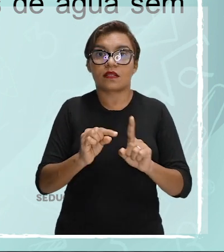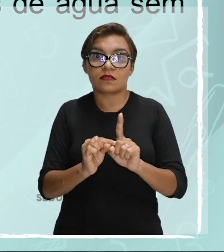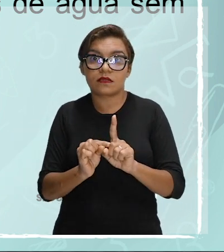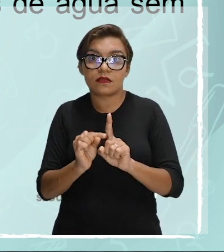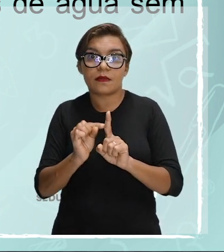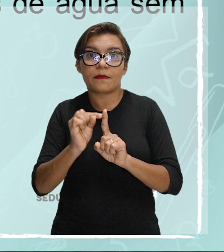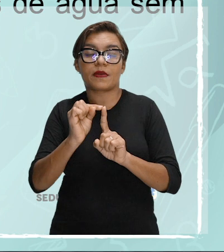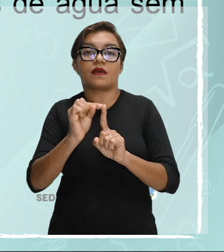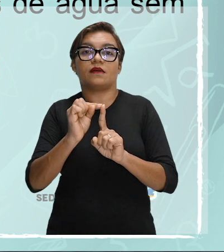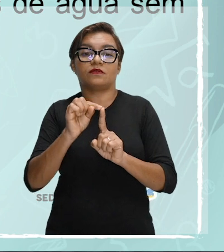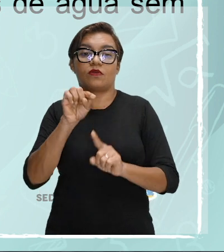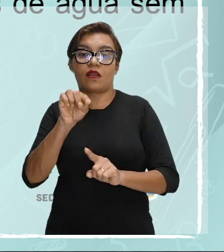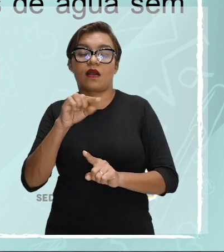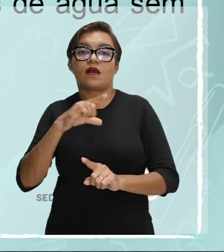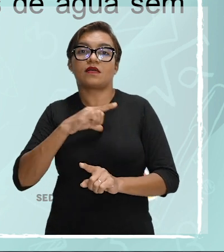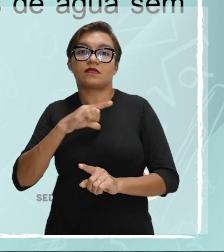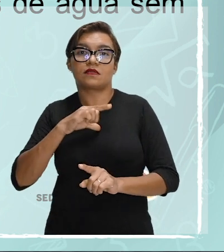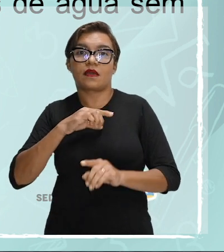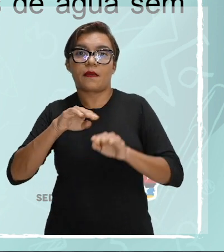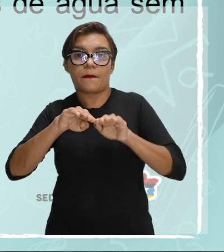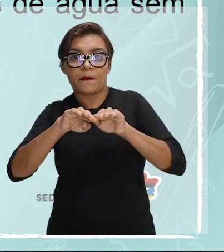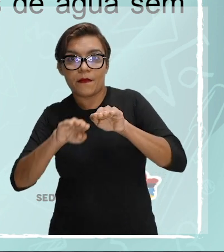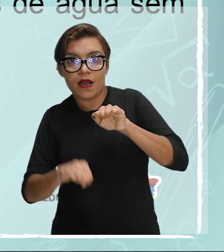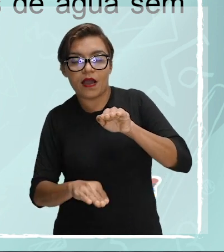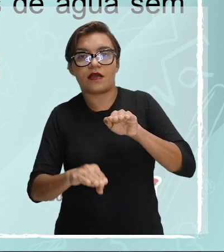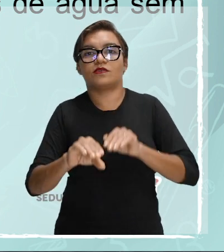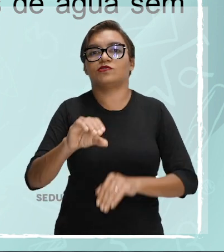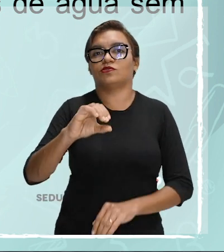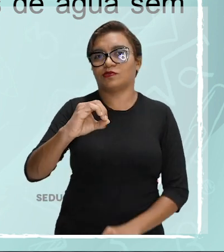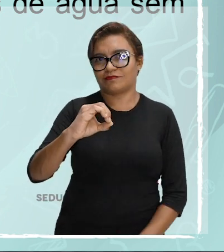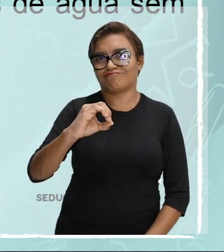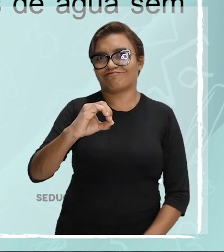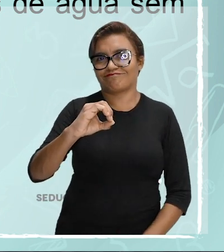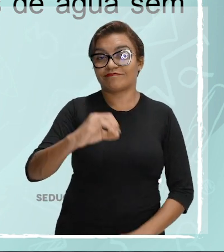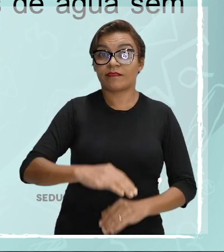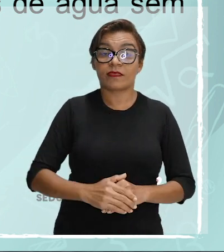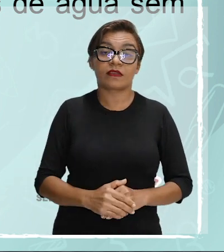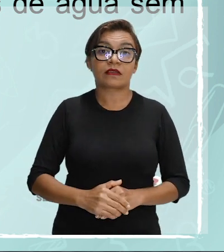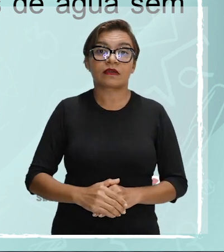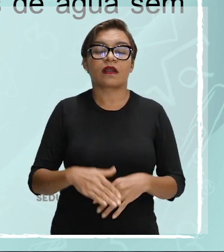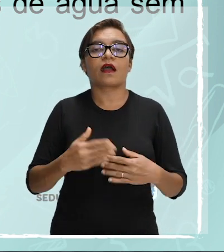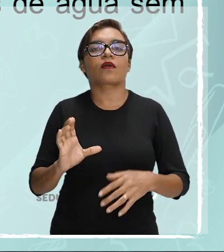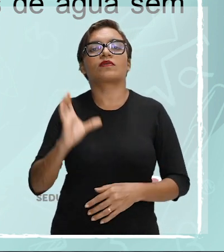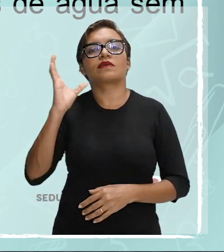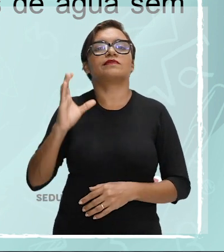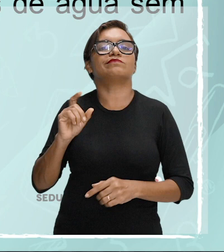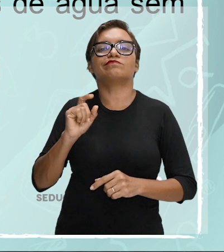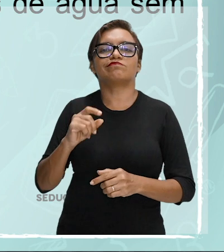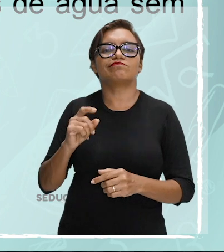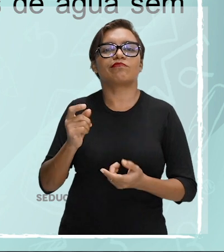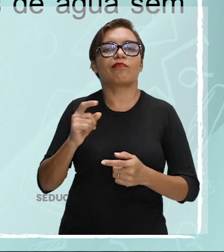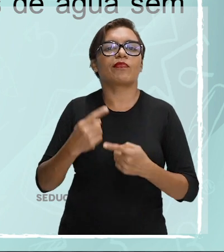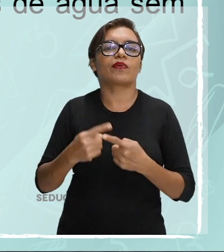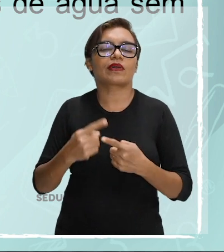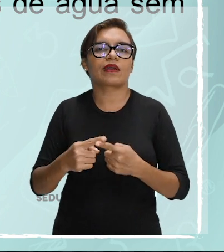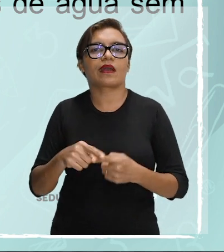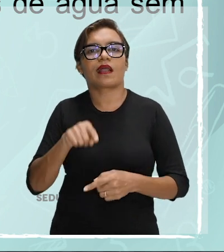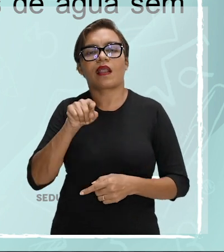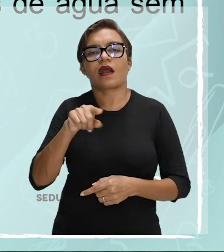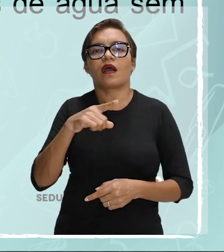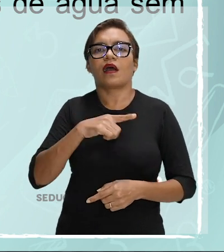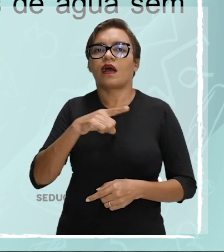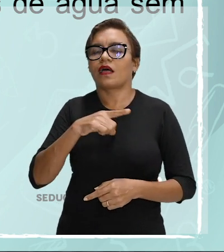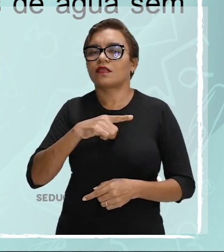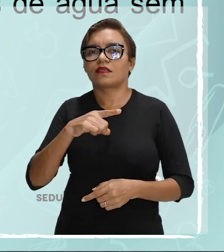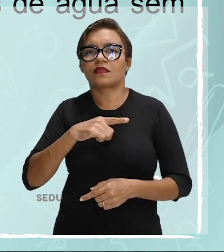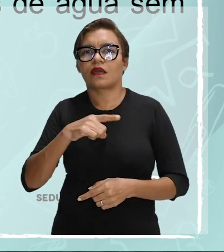atingir valores abaixo de 0 graus Celsius. Isso acontece porque há uma grande quantidade de sais